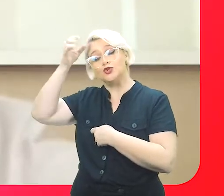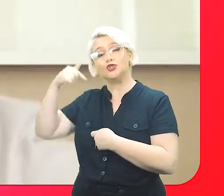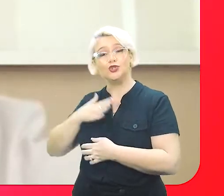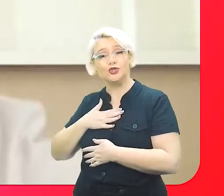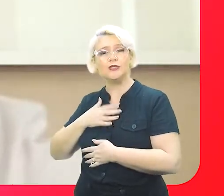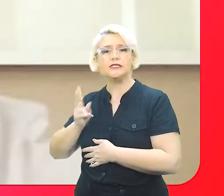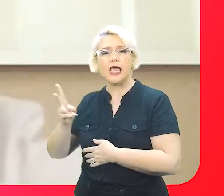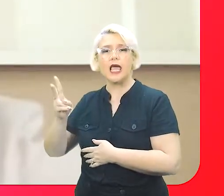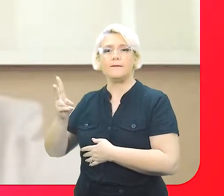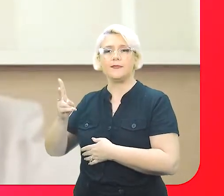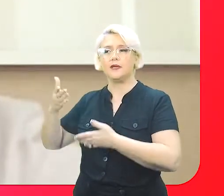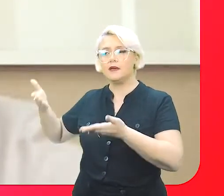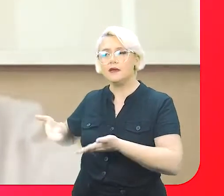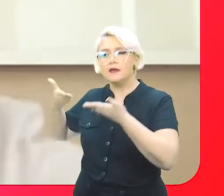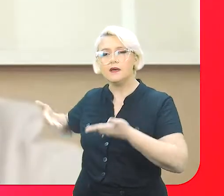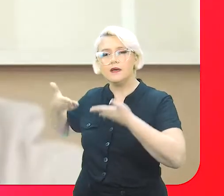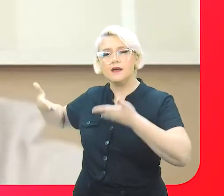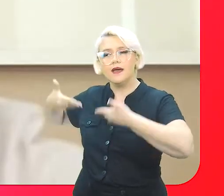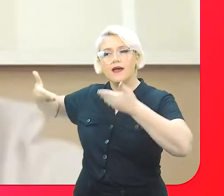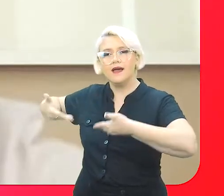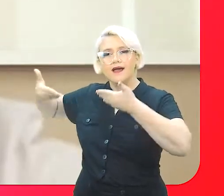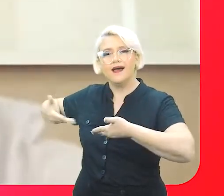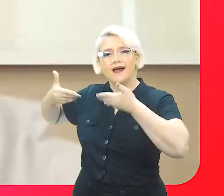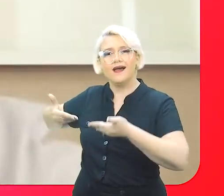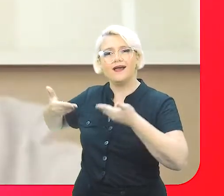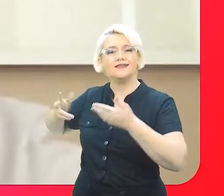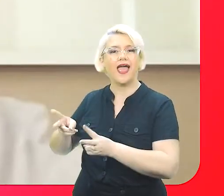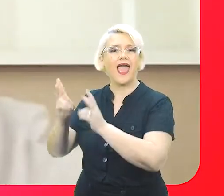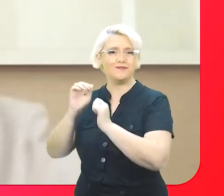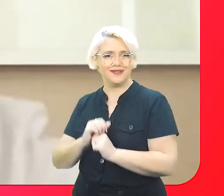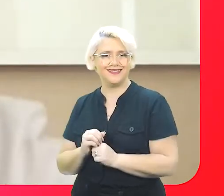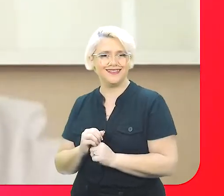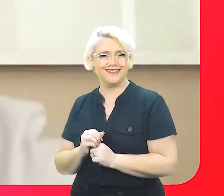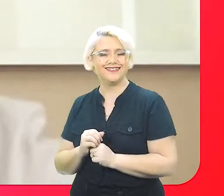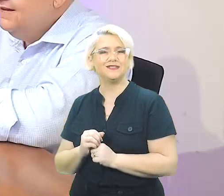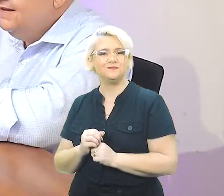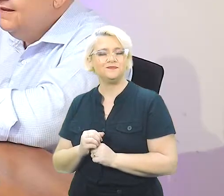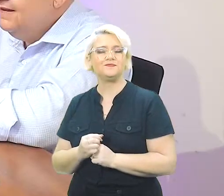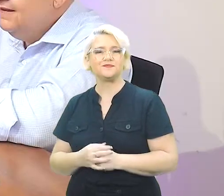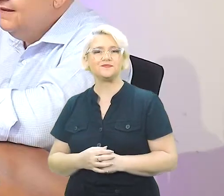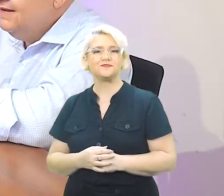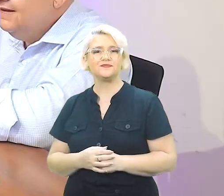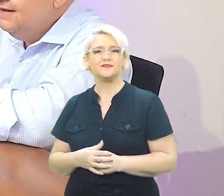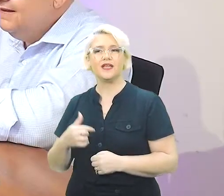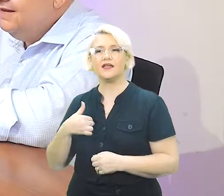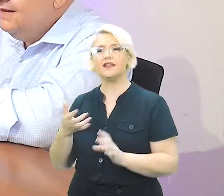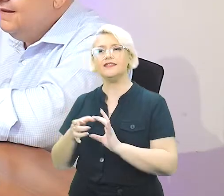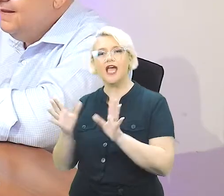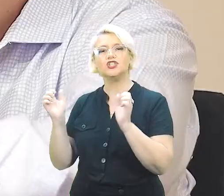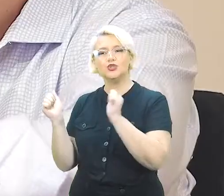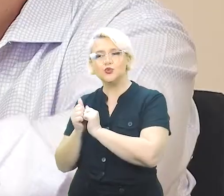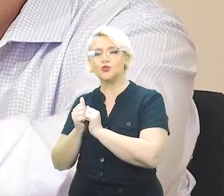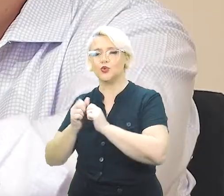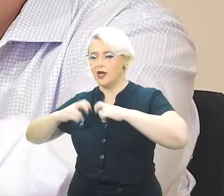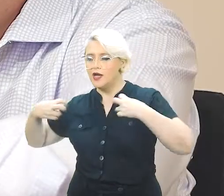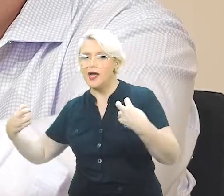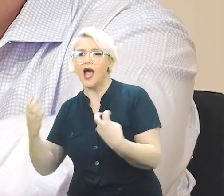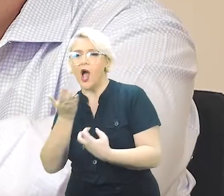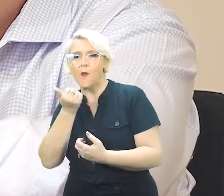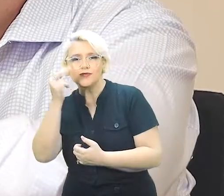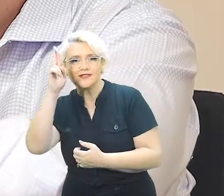sempre me promovia muito, sabe? Assim, de e deixar almoçar com